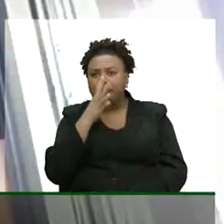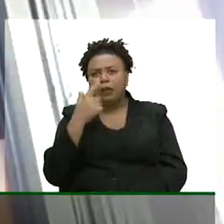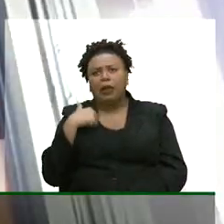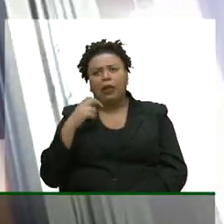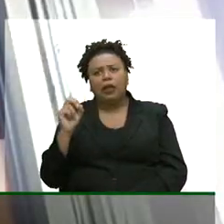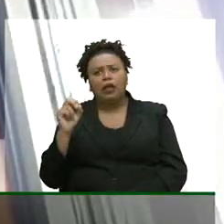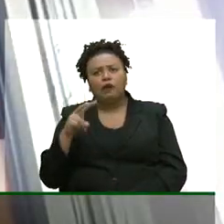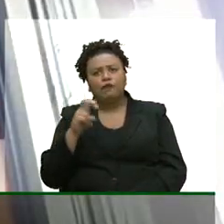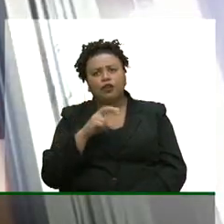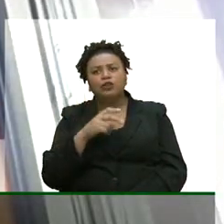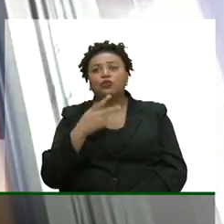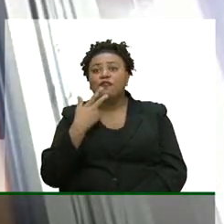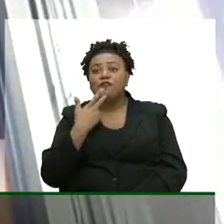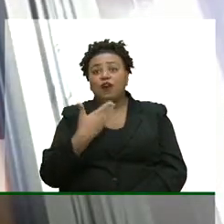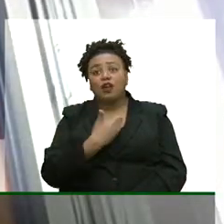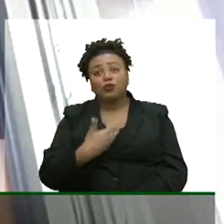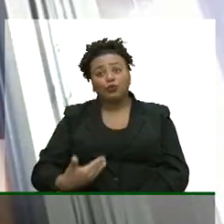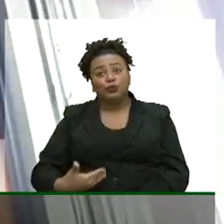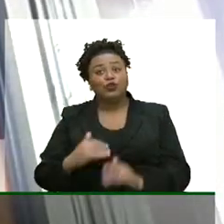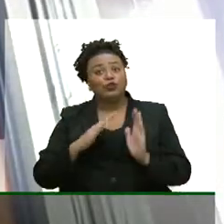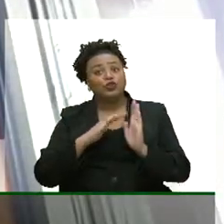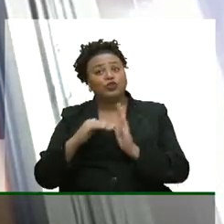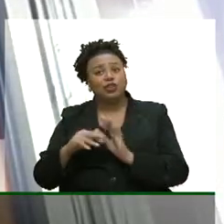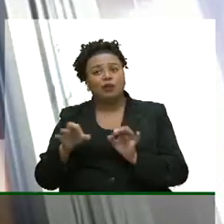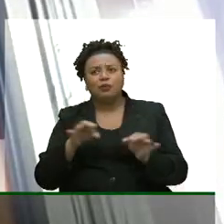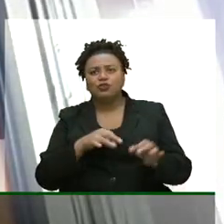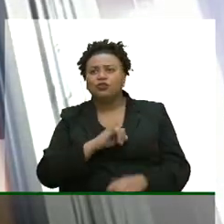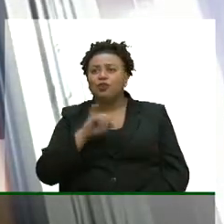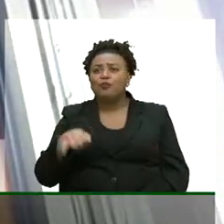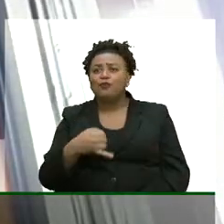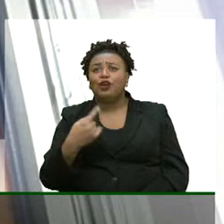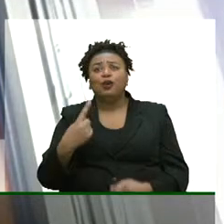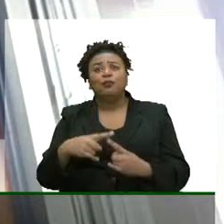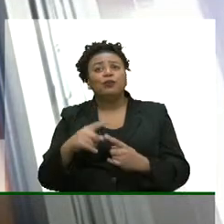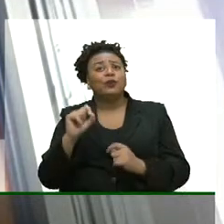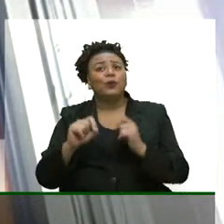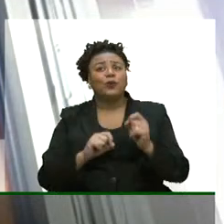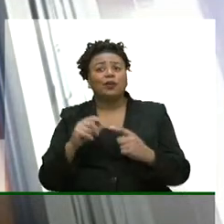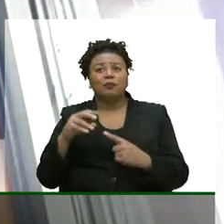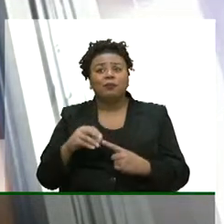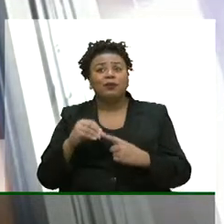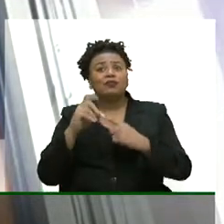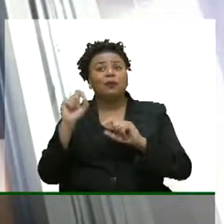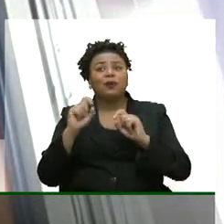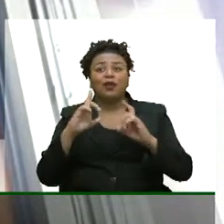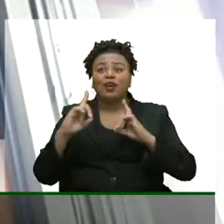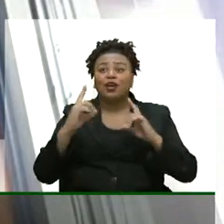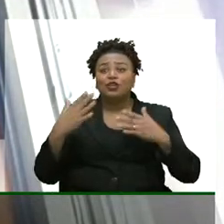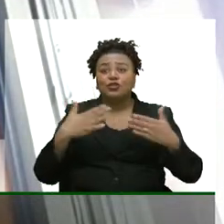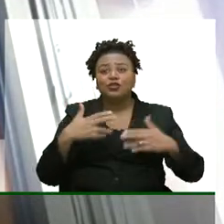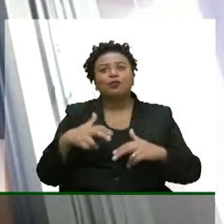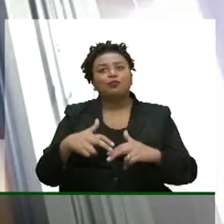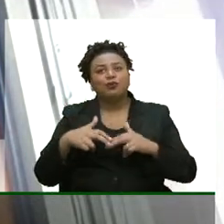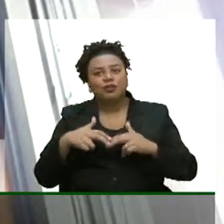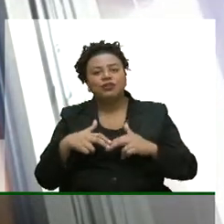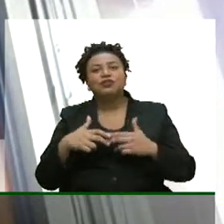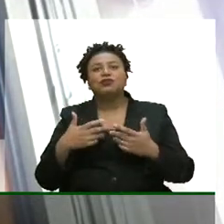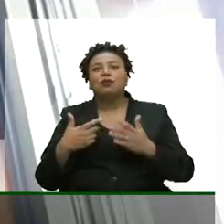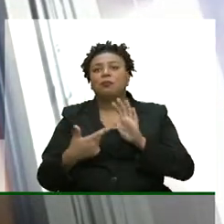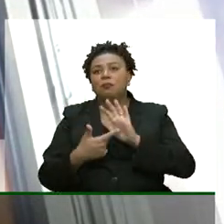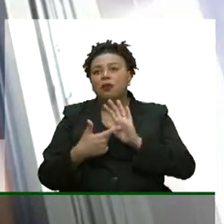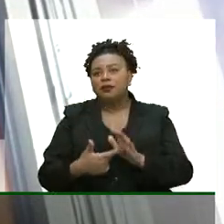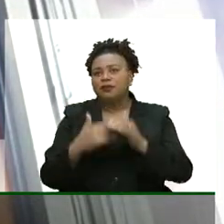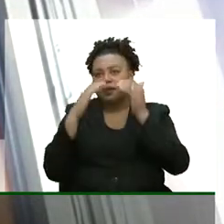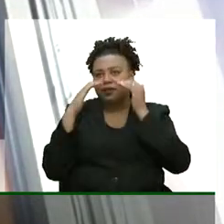a manifestação do governo em retirar os projetos é oportuna porque primeiro prioriza o diálogo e, portanto, prestigia o parlamento e demonstra o